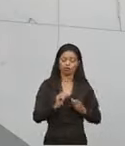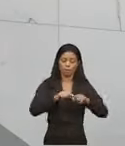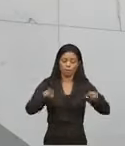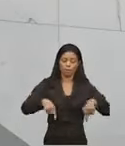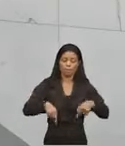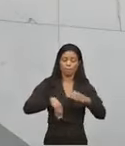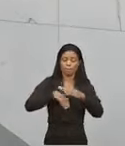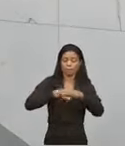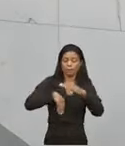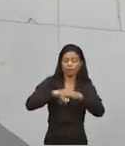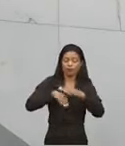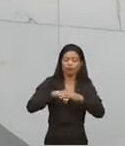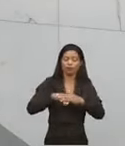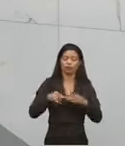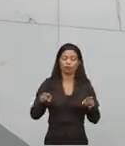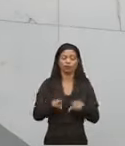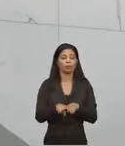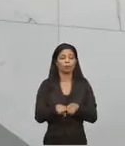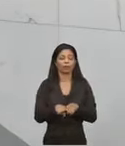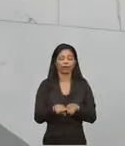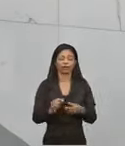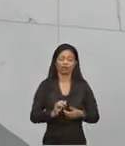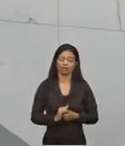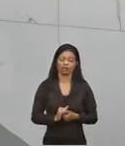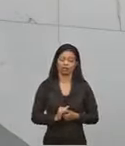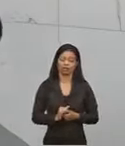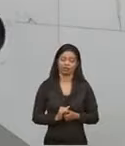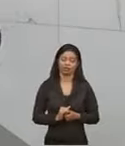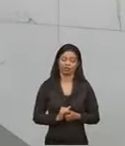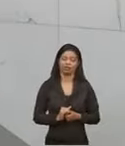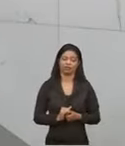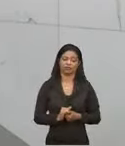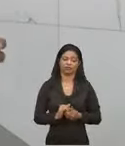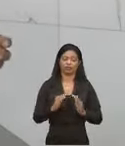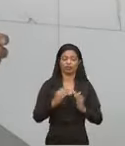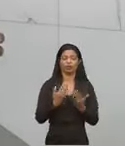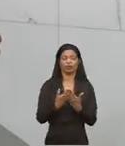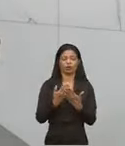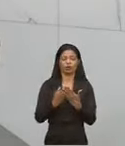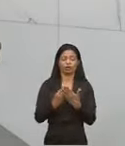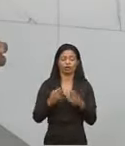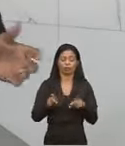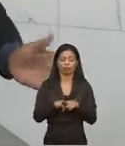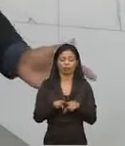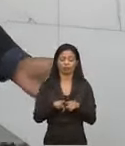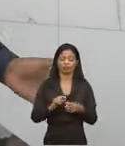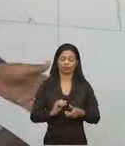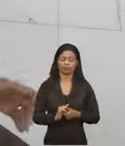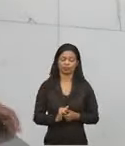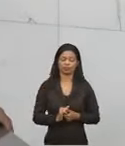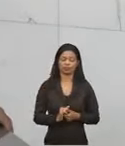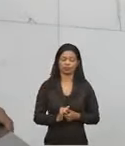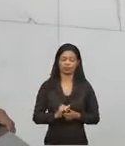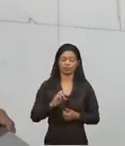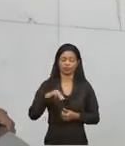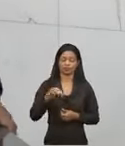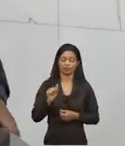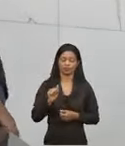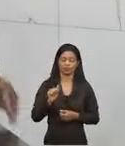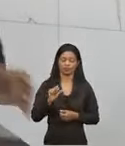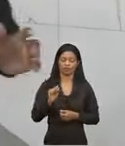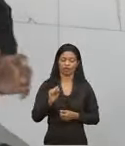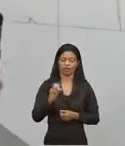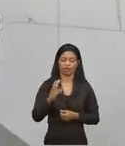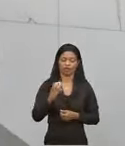o Denise Tavares, né? Como é o nome lá na EBRACê? Ela escola e tá. O Márcio. Tá aí, tá ali